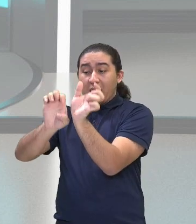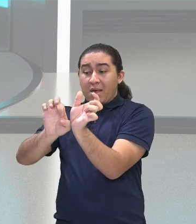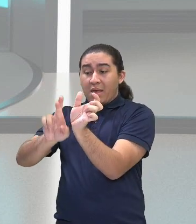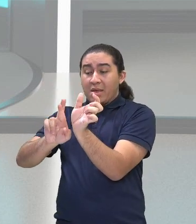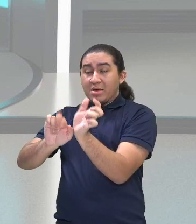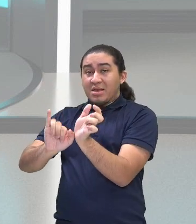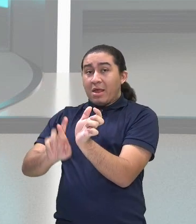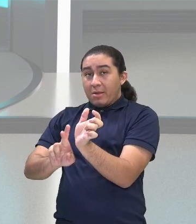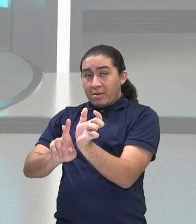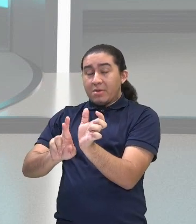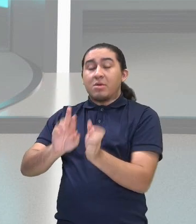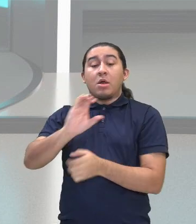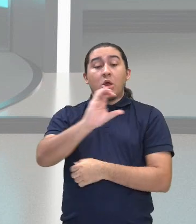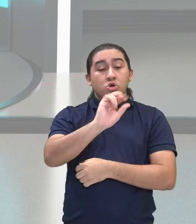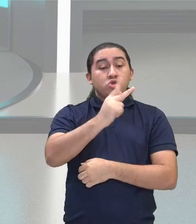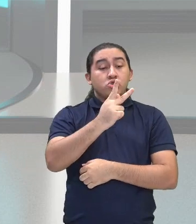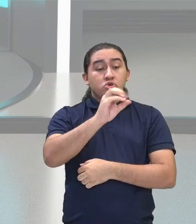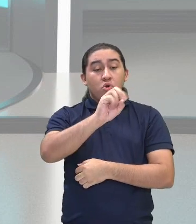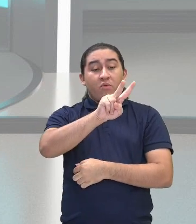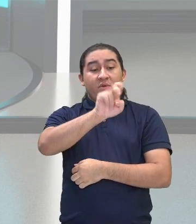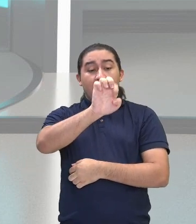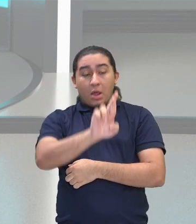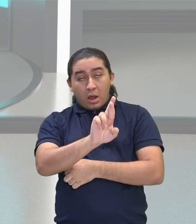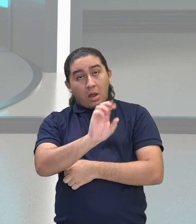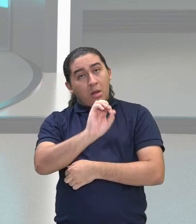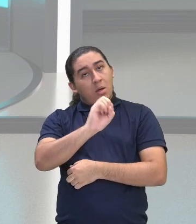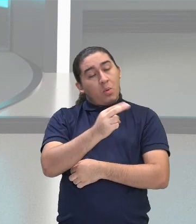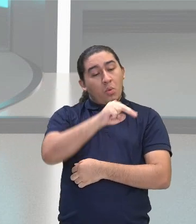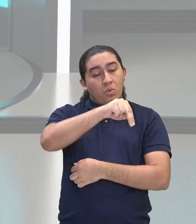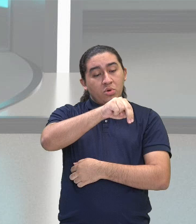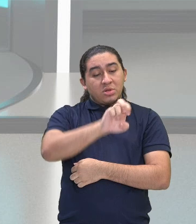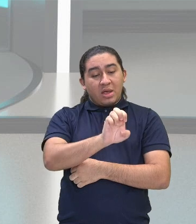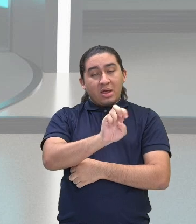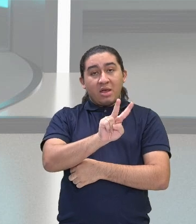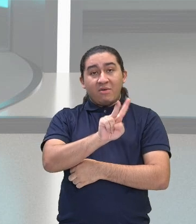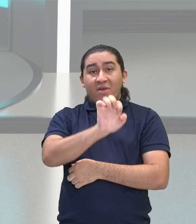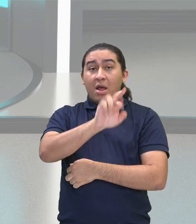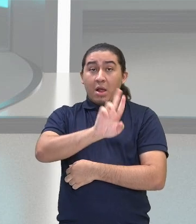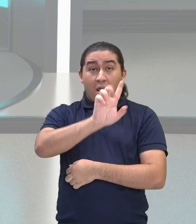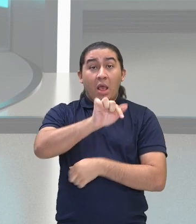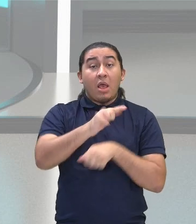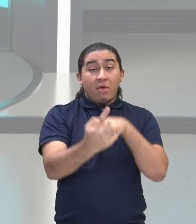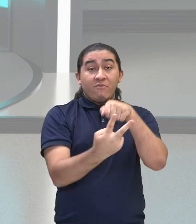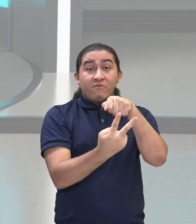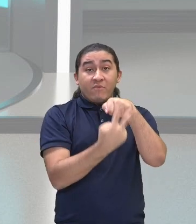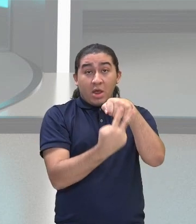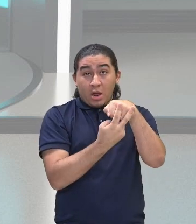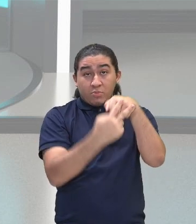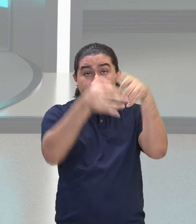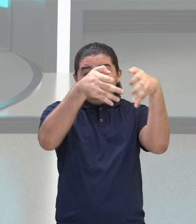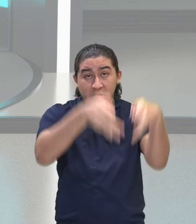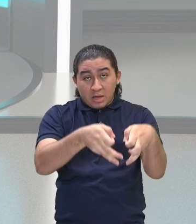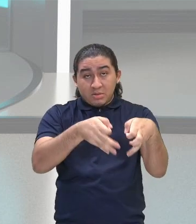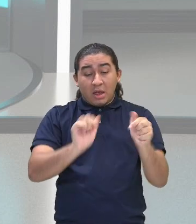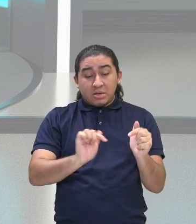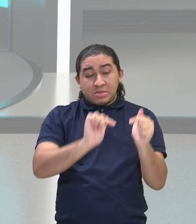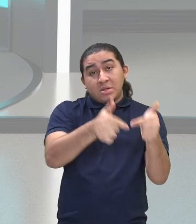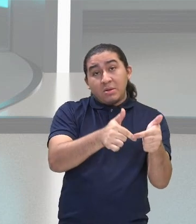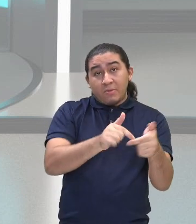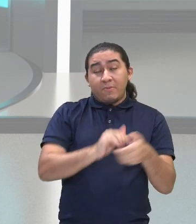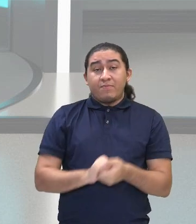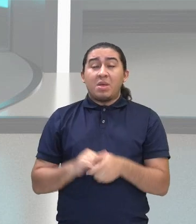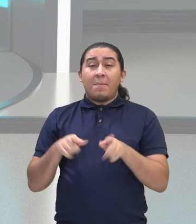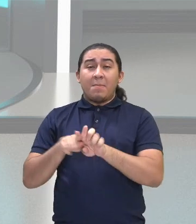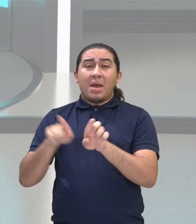chover, nevar, verbo, porque indica ação. A chuva, a neve, o dia,